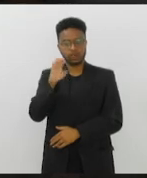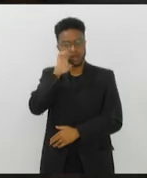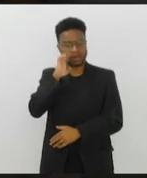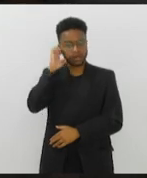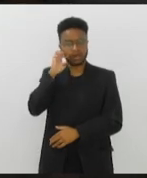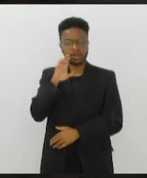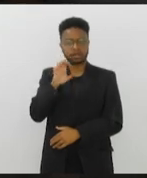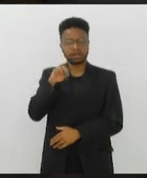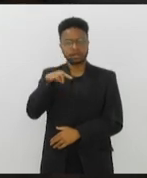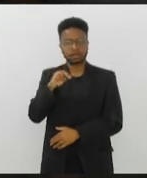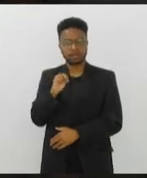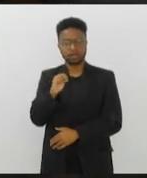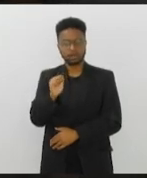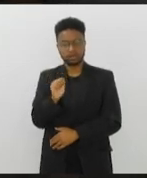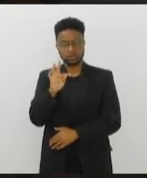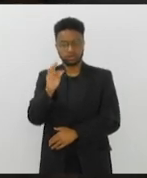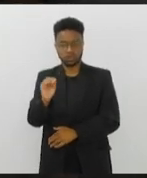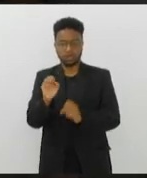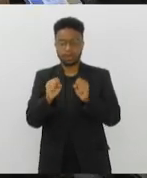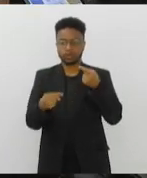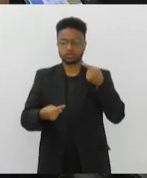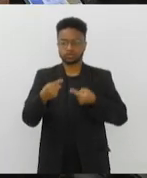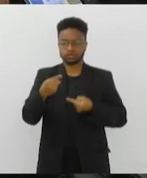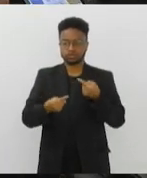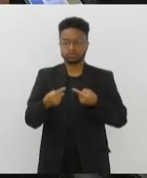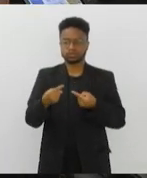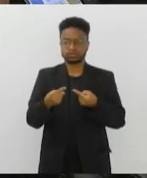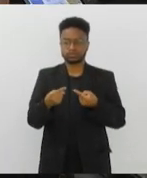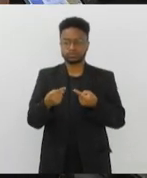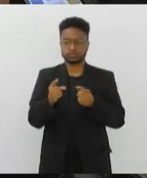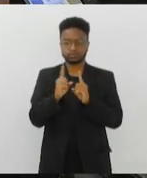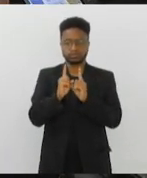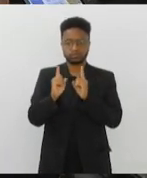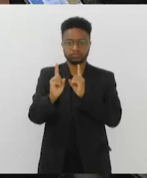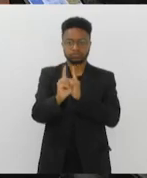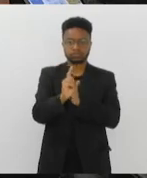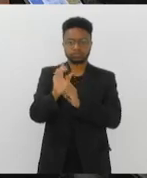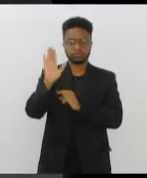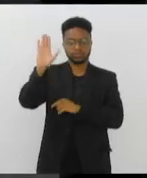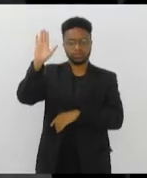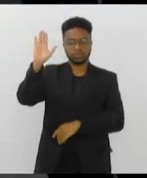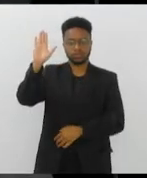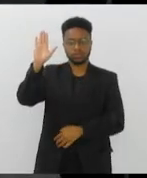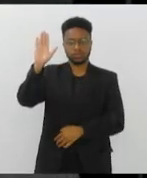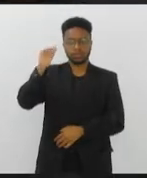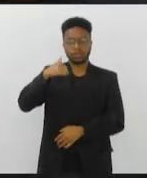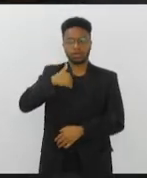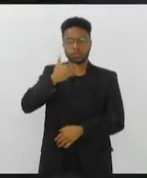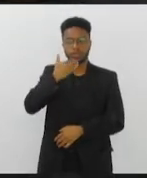Renato Miranda. Em discussão. Presidente, não havendo quem queira discutir. Só pedir uma